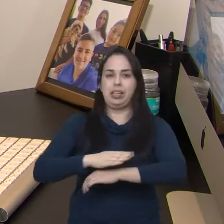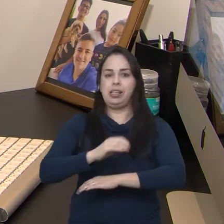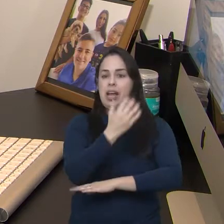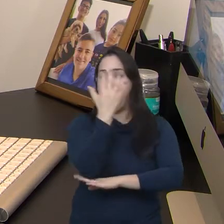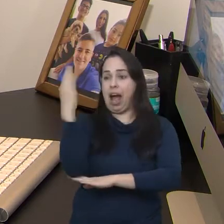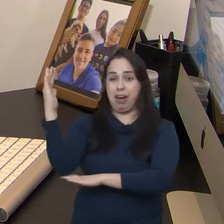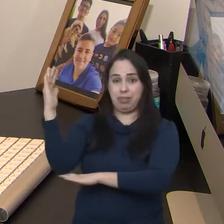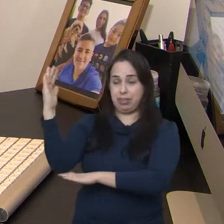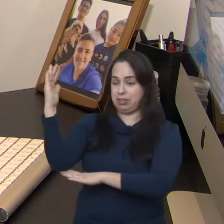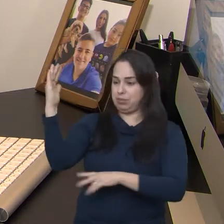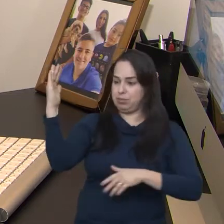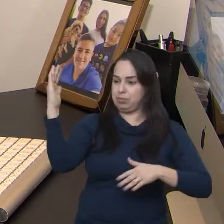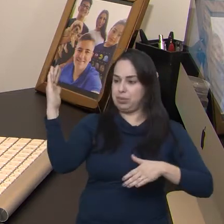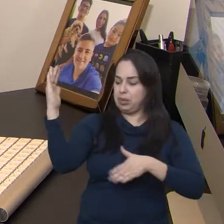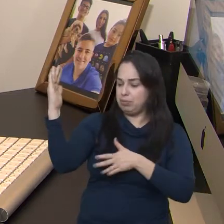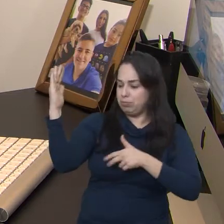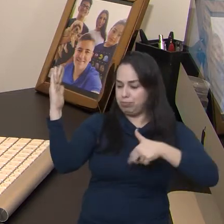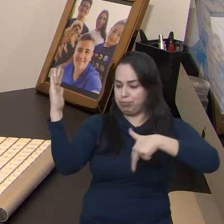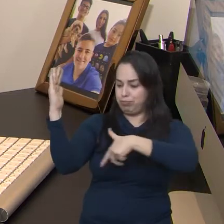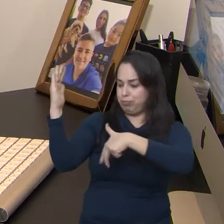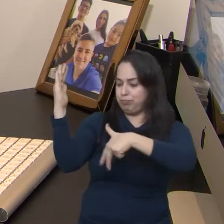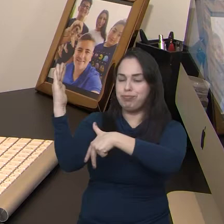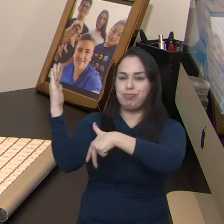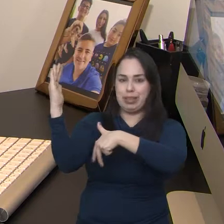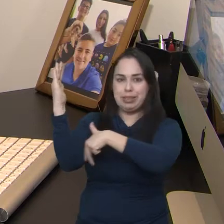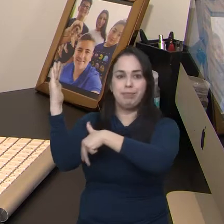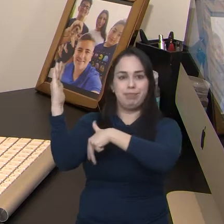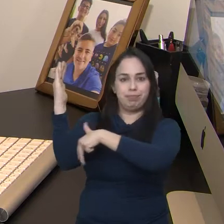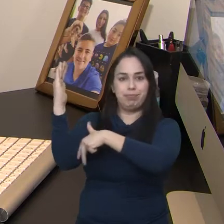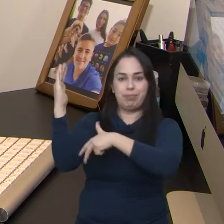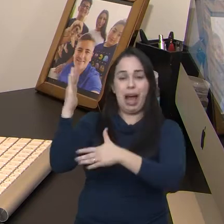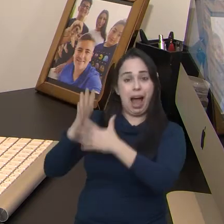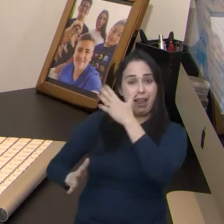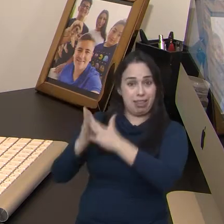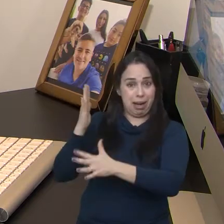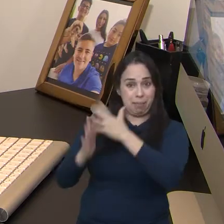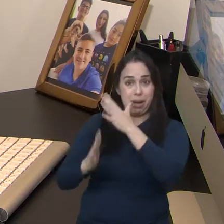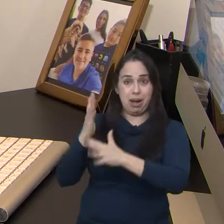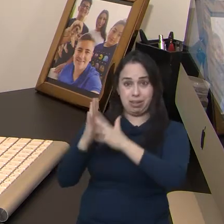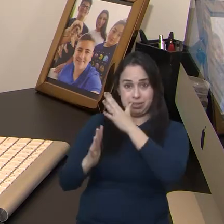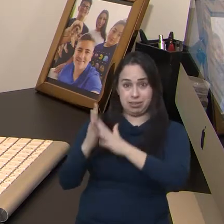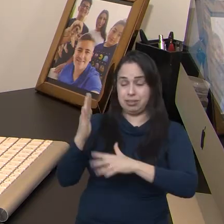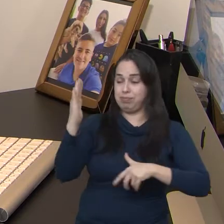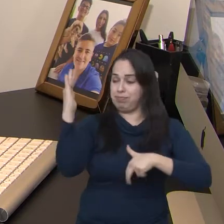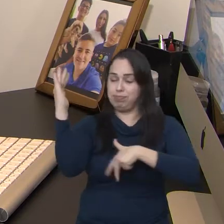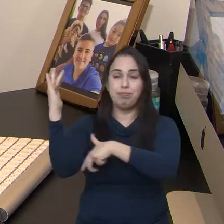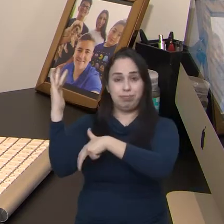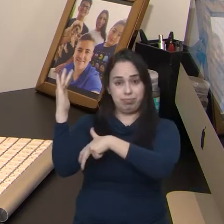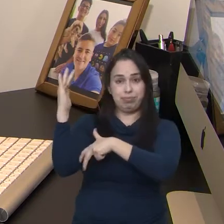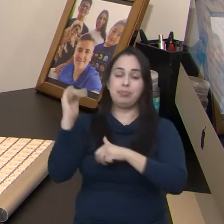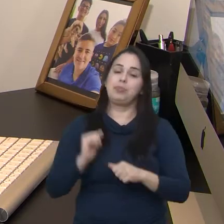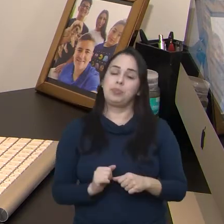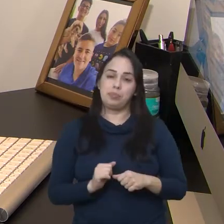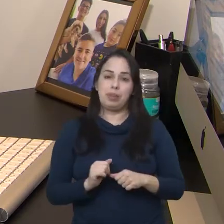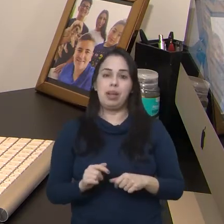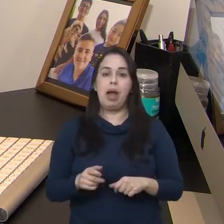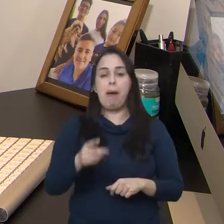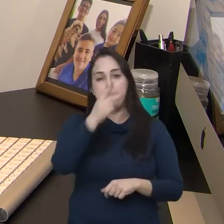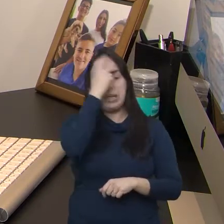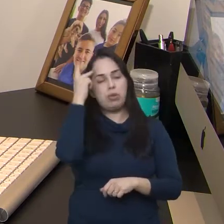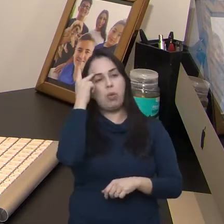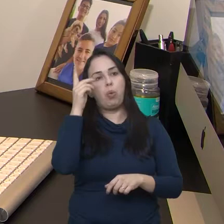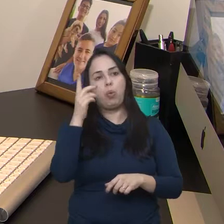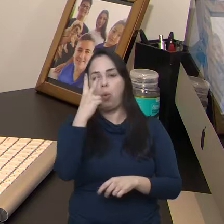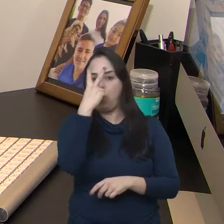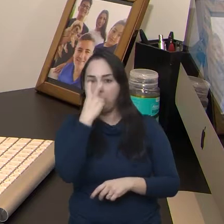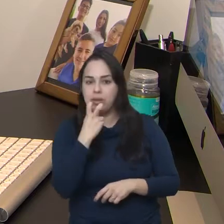irregulares, árvores que estão adentro do caminho, onde impossibilitam a passagem de um deficiente visual,